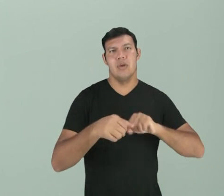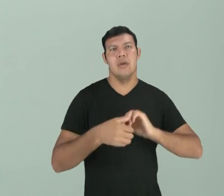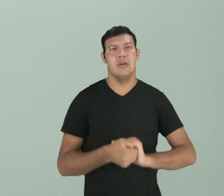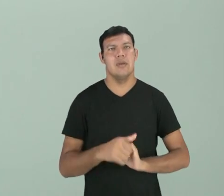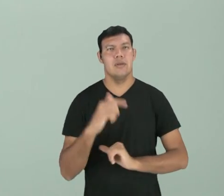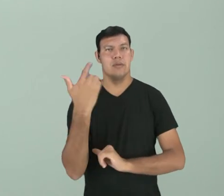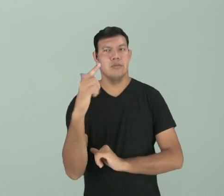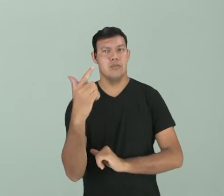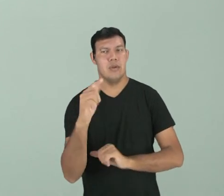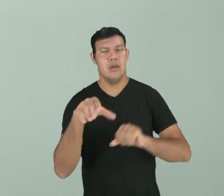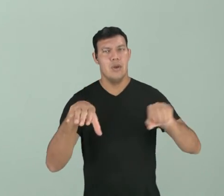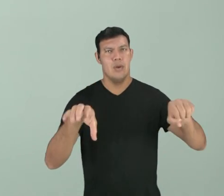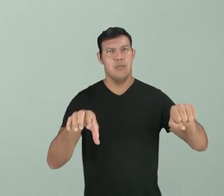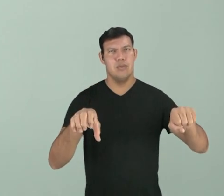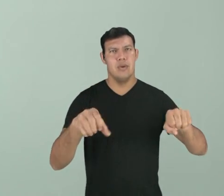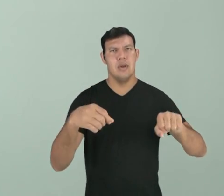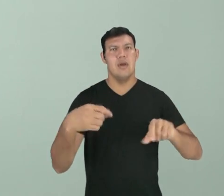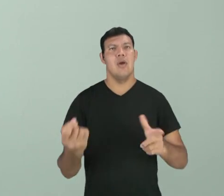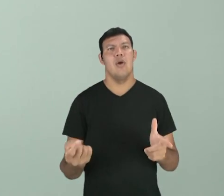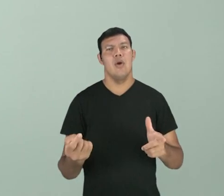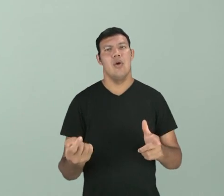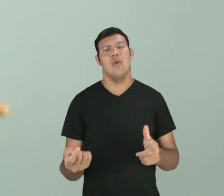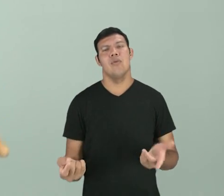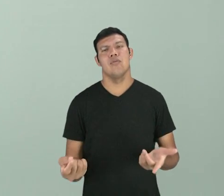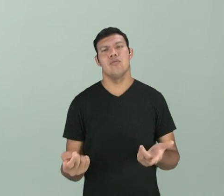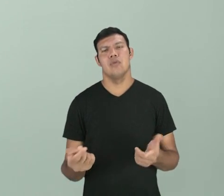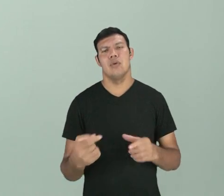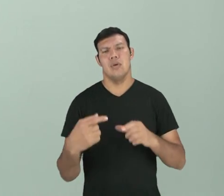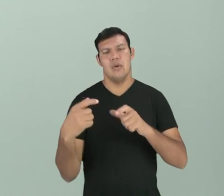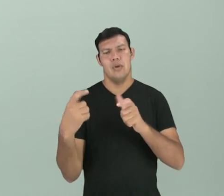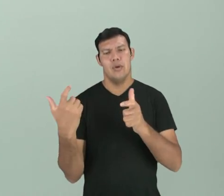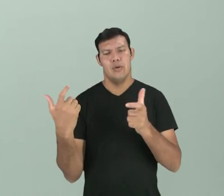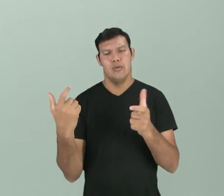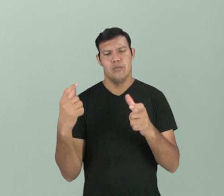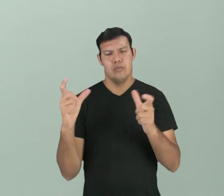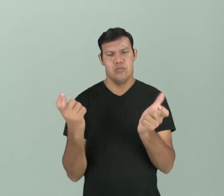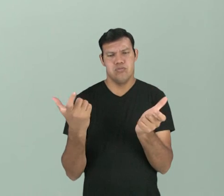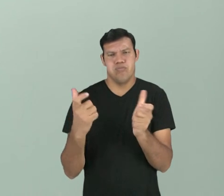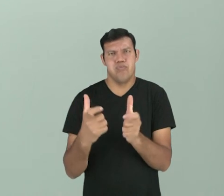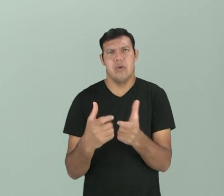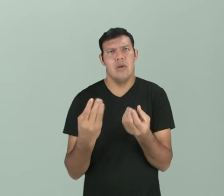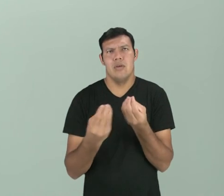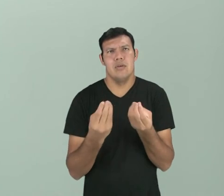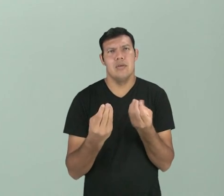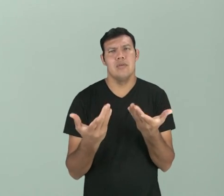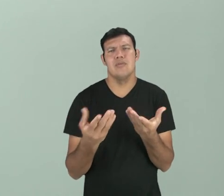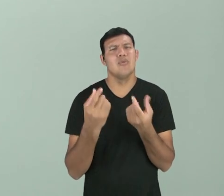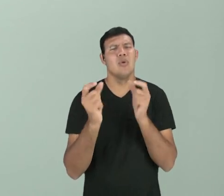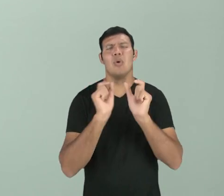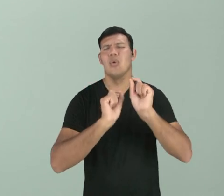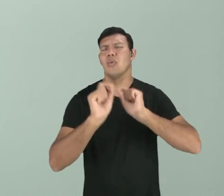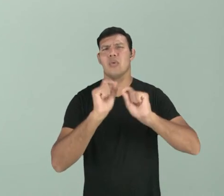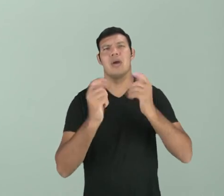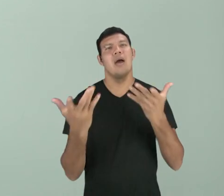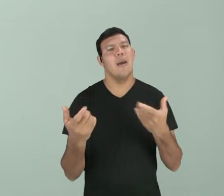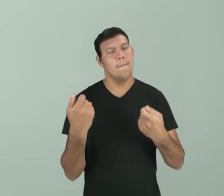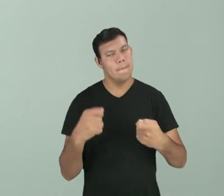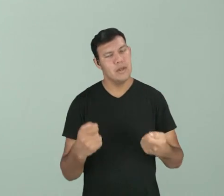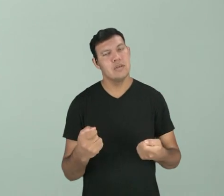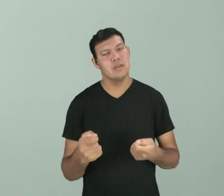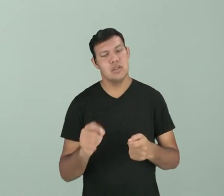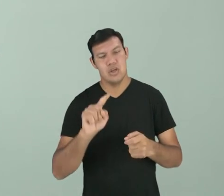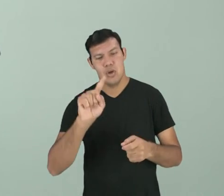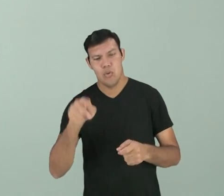freio, está furado. Se eu retiro o pneu, daí perde totalmente o sentido. Então, não posso isolar aquele período por vírgula,